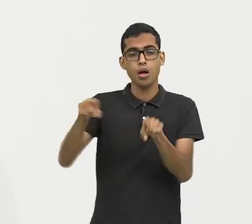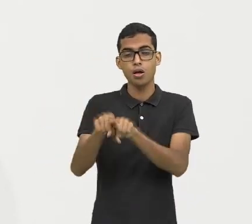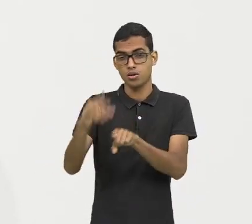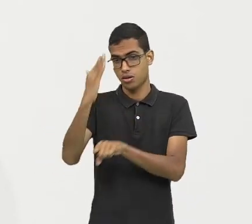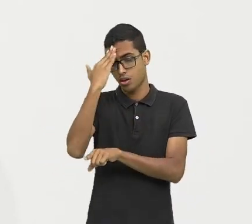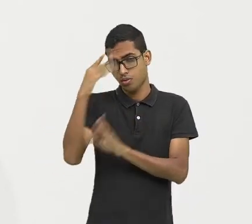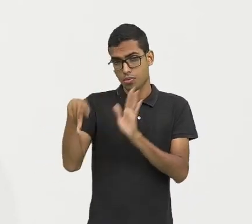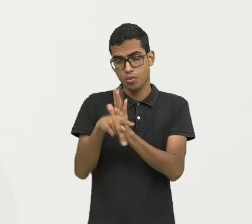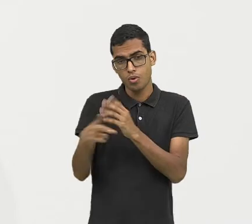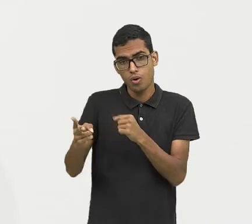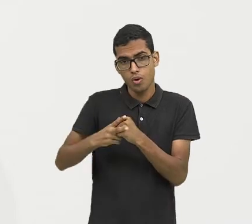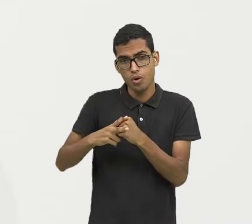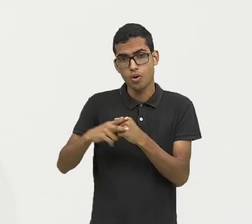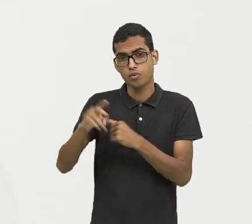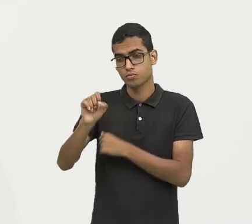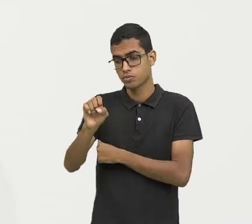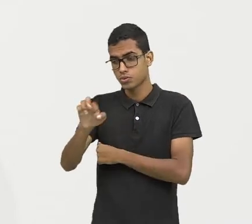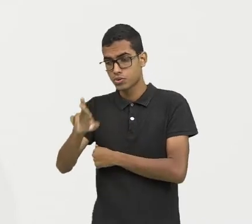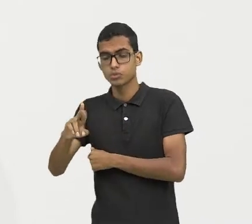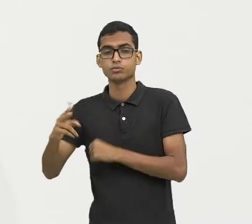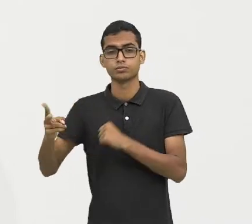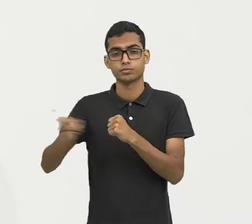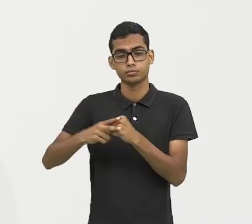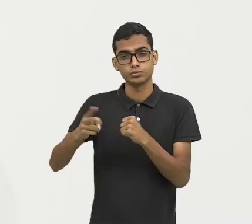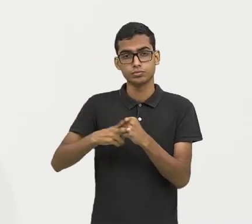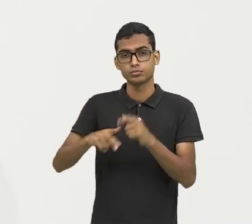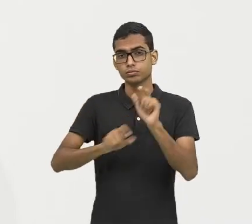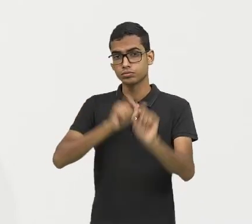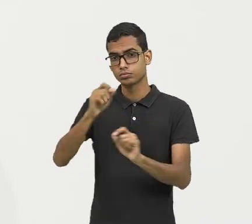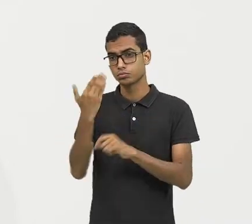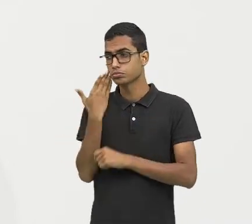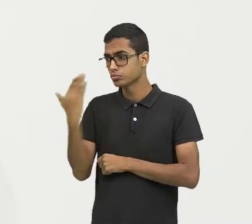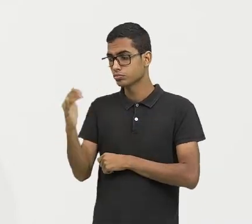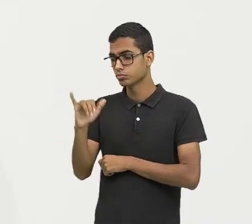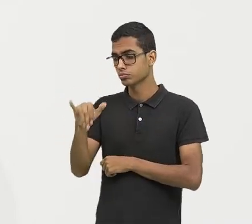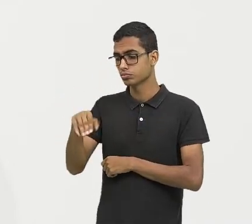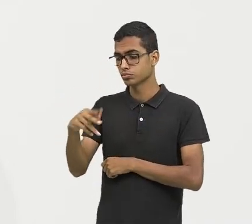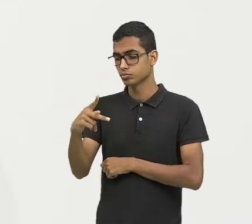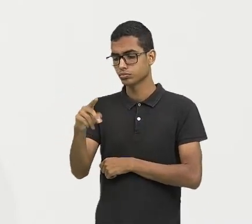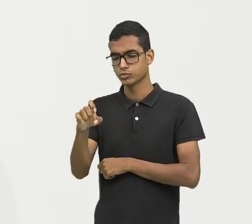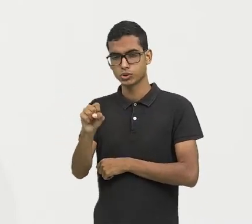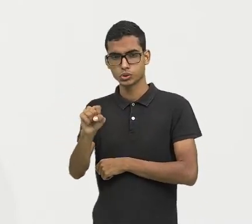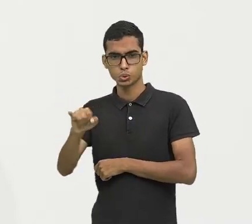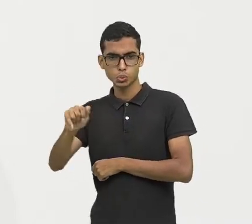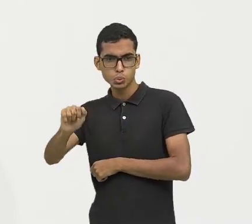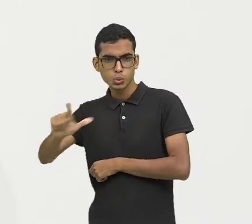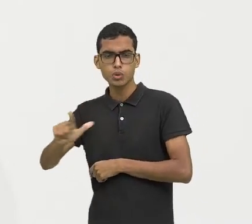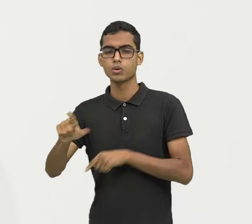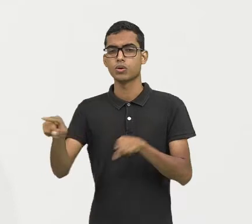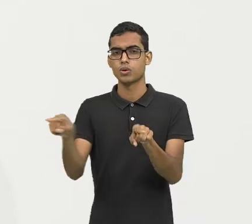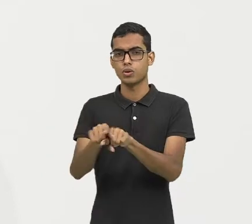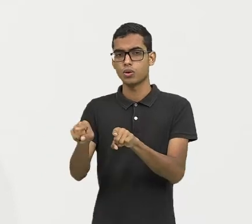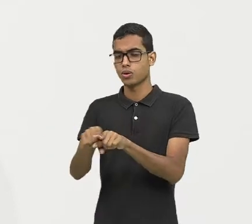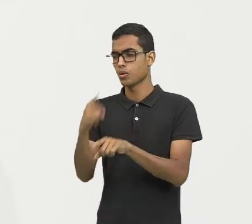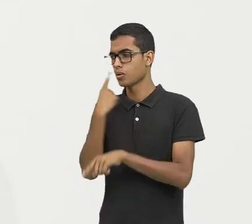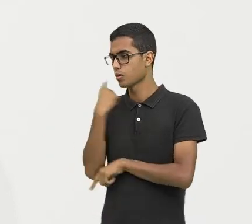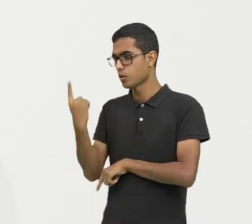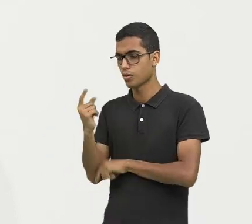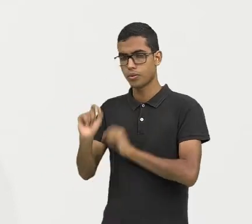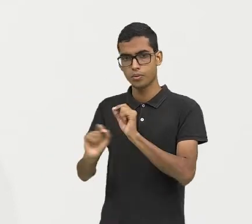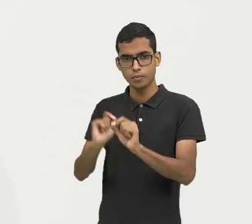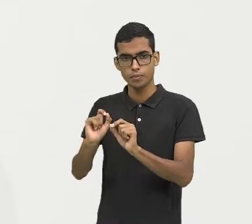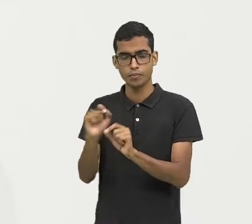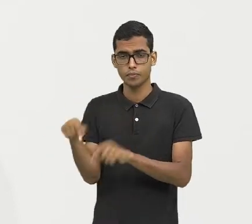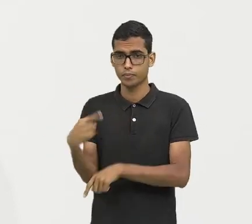que o verbo ser é um verbo, olha só, impessoal. E por ser um verbo impessoal,